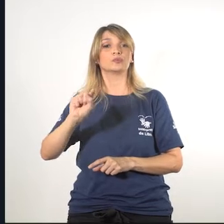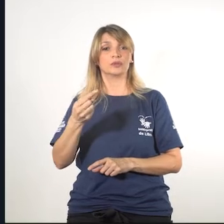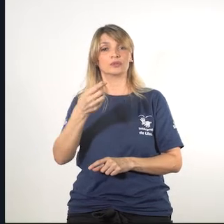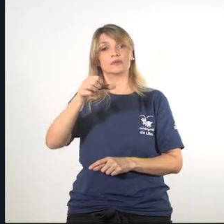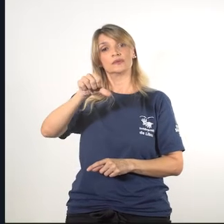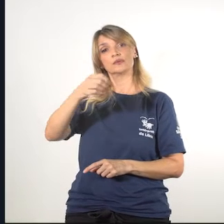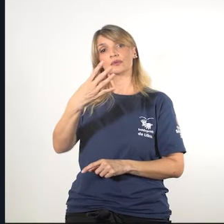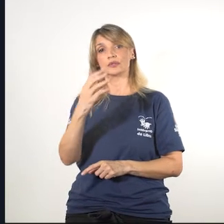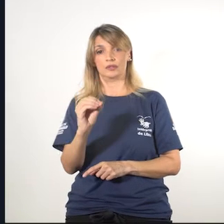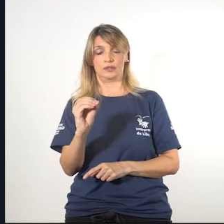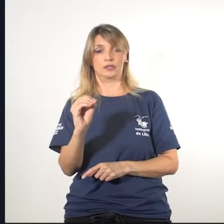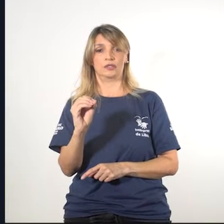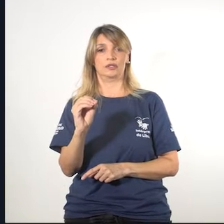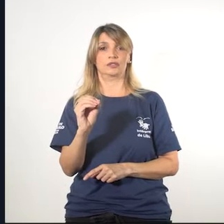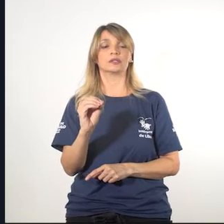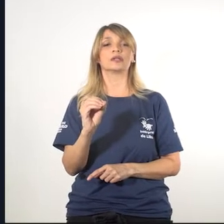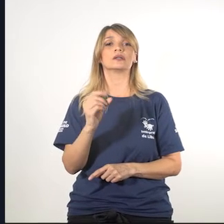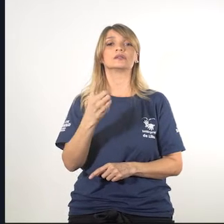118.940, puérperas,